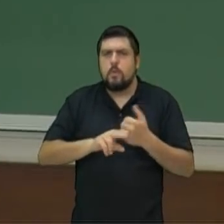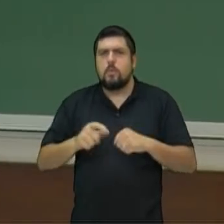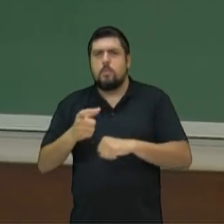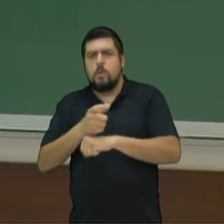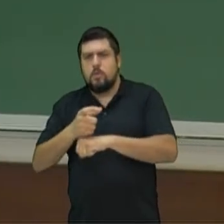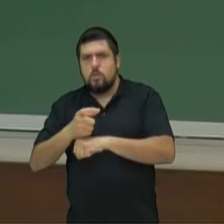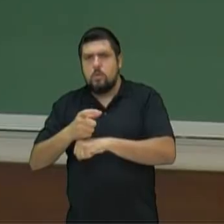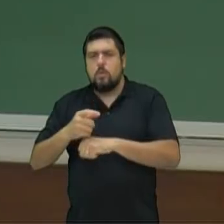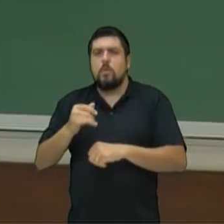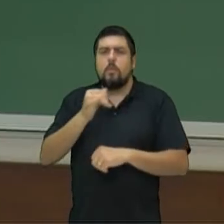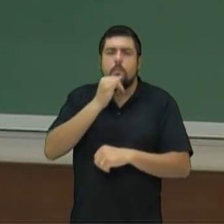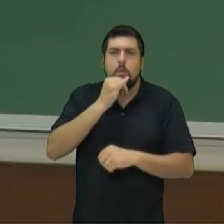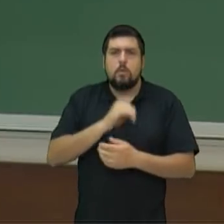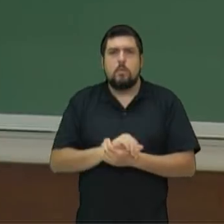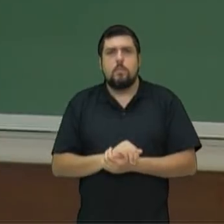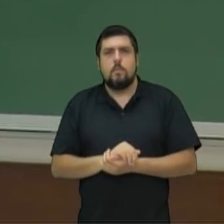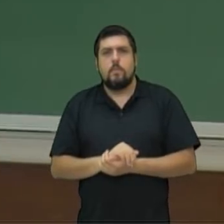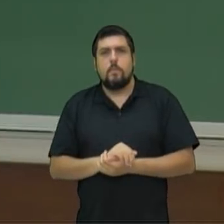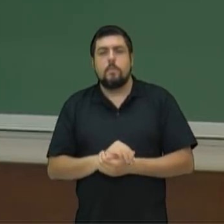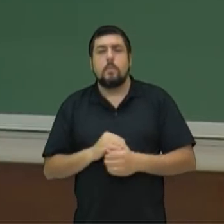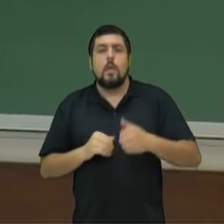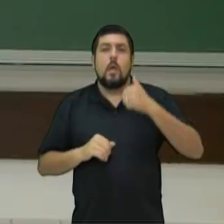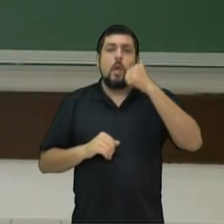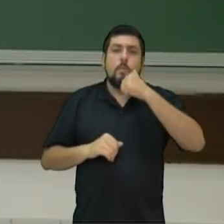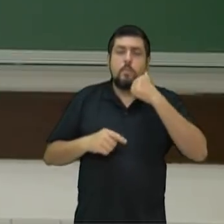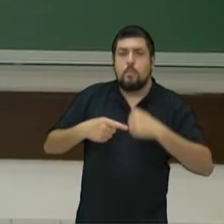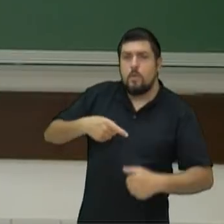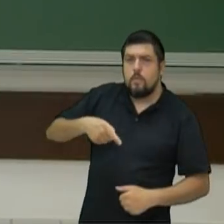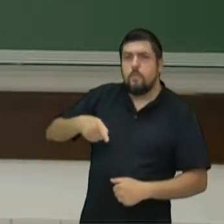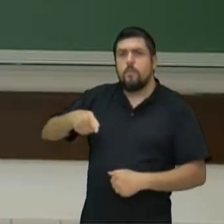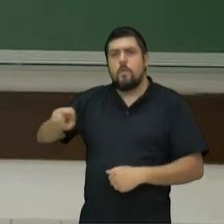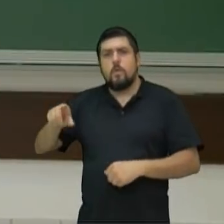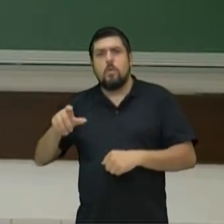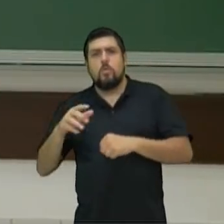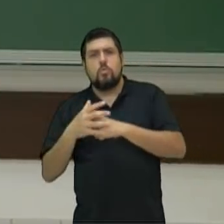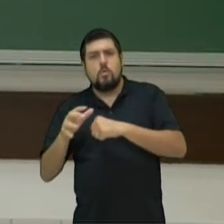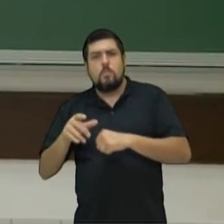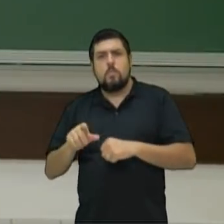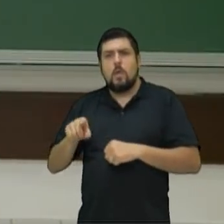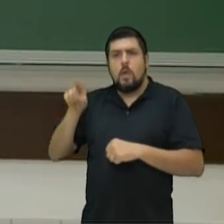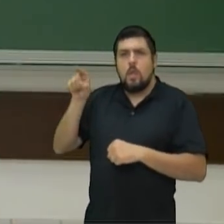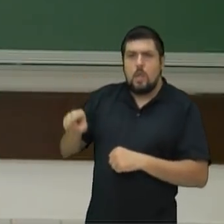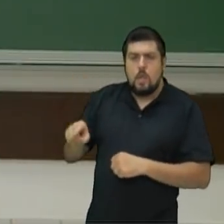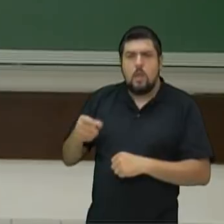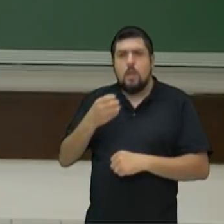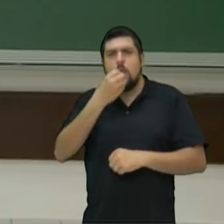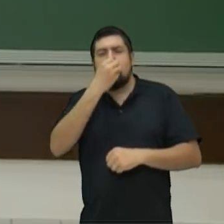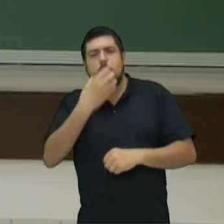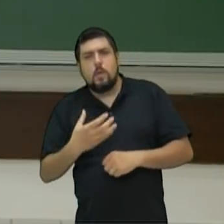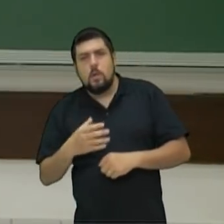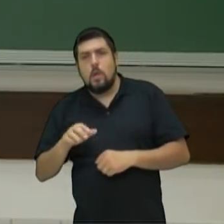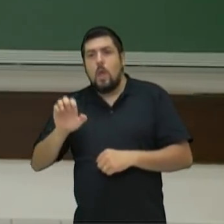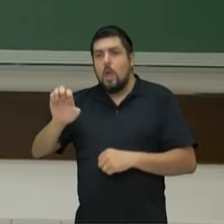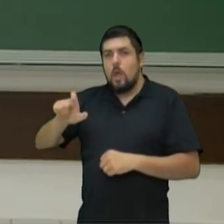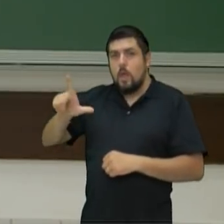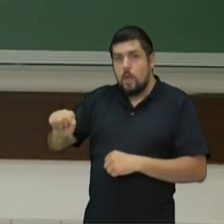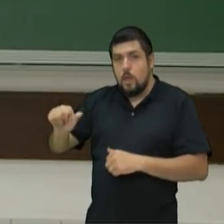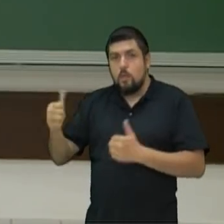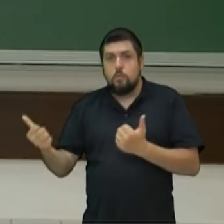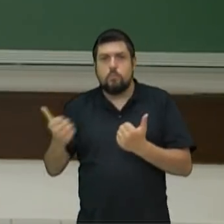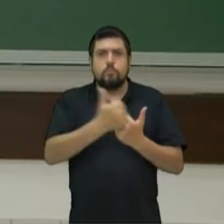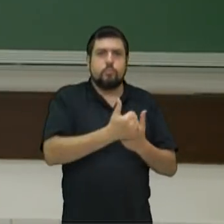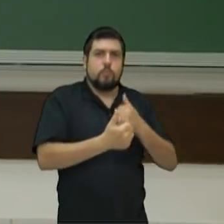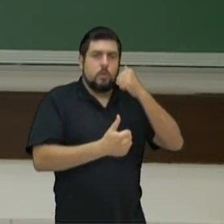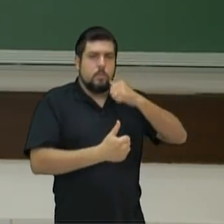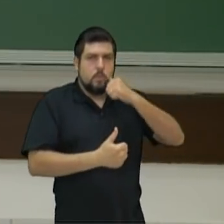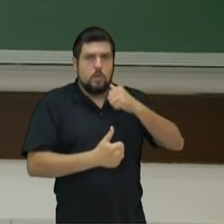dê um exemplo, professor. A mulher foi ao shopping, ela estava muito bem vestida. Ela substituiu a palavra mulher, não substituiu?